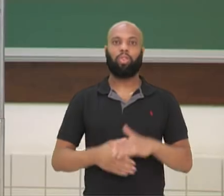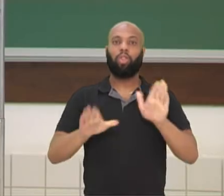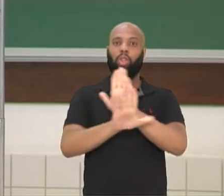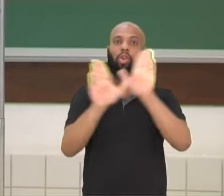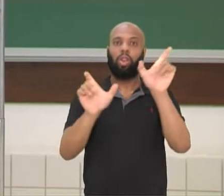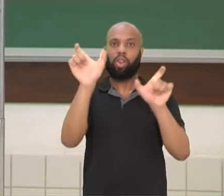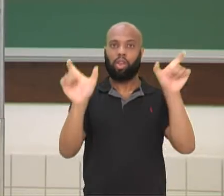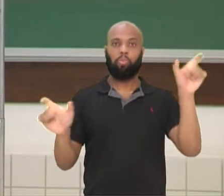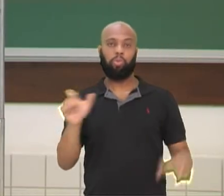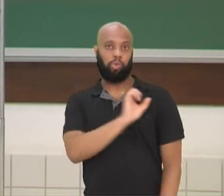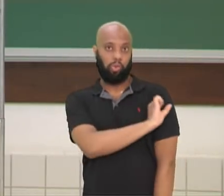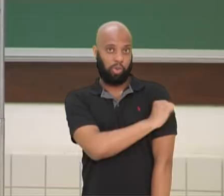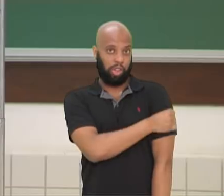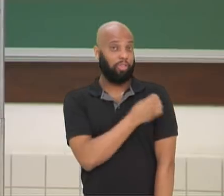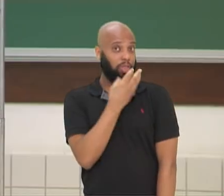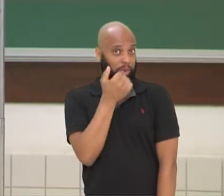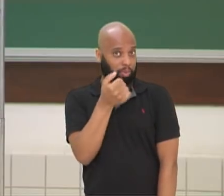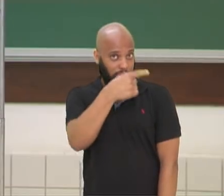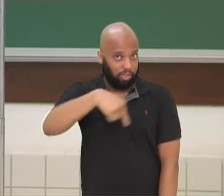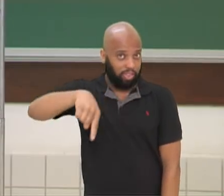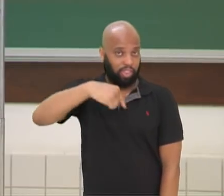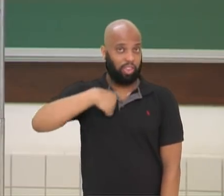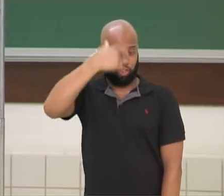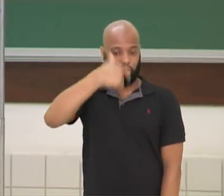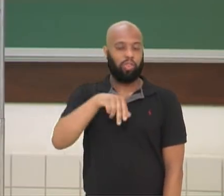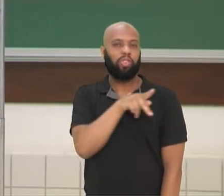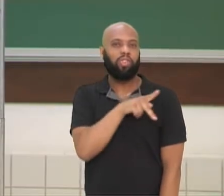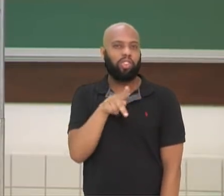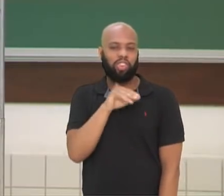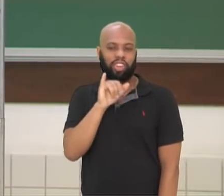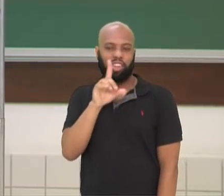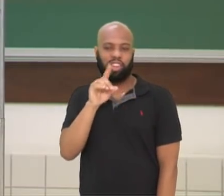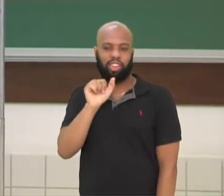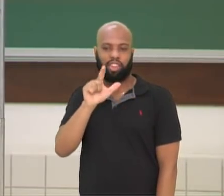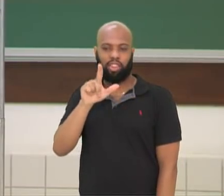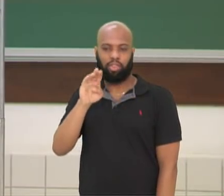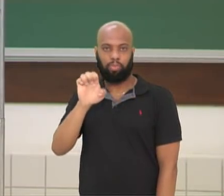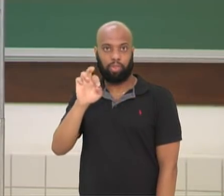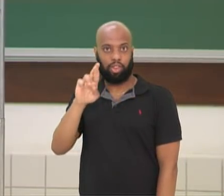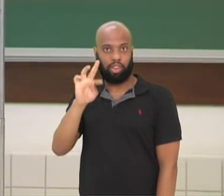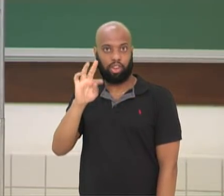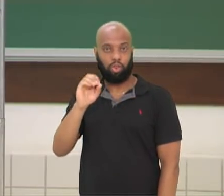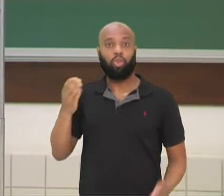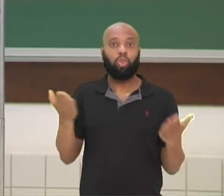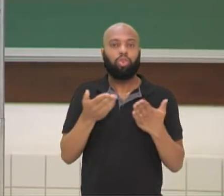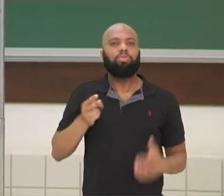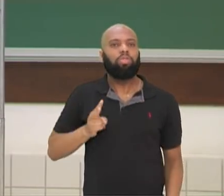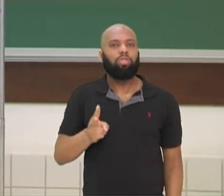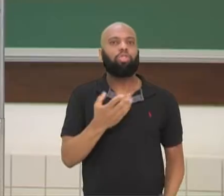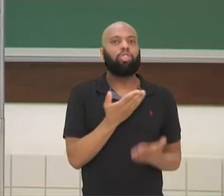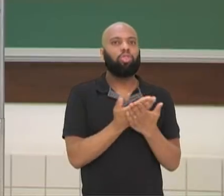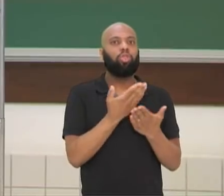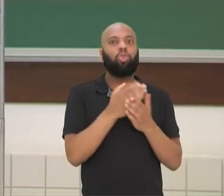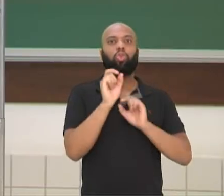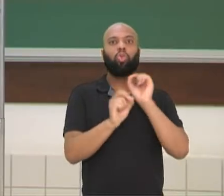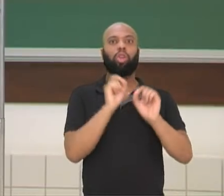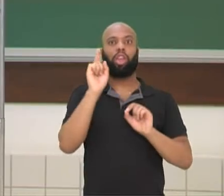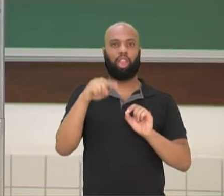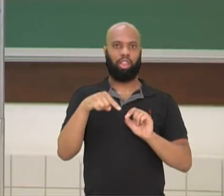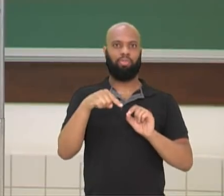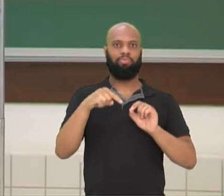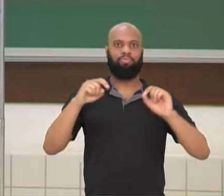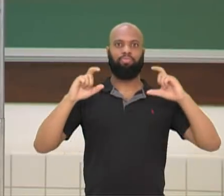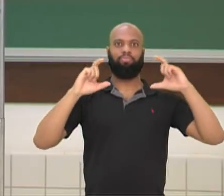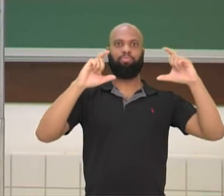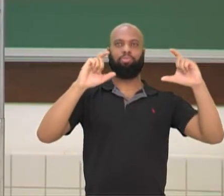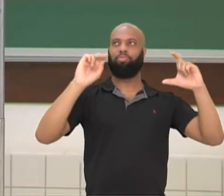Olá pessoal do oitavo ano, tudo bem? Eu sou o professor Hidalberto. Nós vamos dar continuidade hoje ao estudo de produtos notáveis, mas